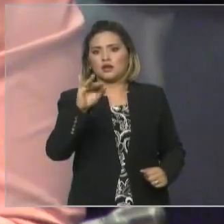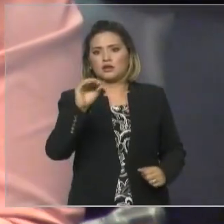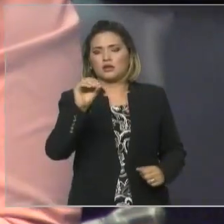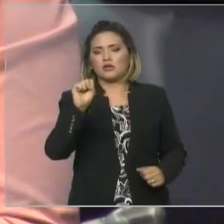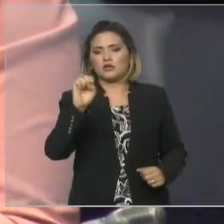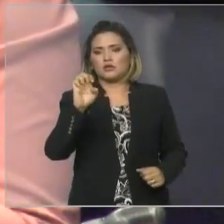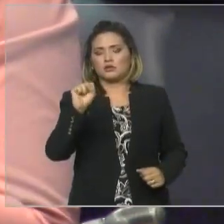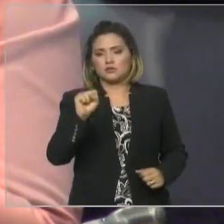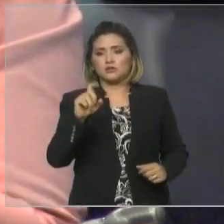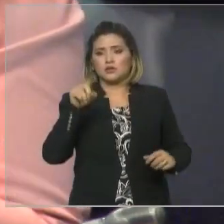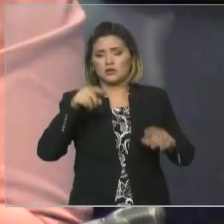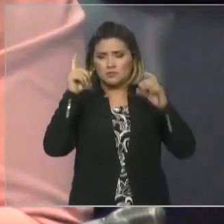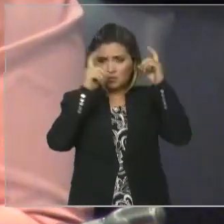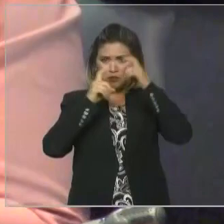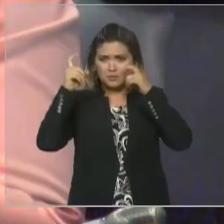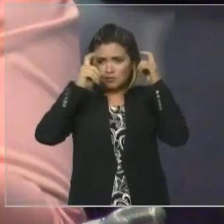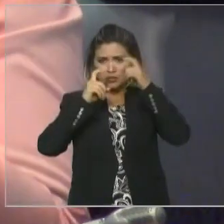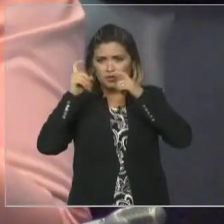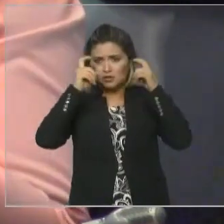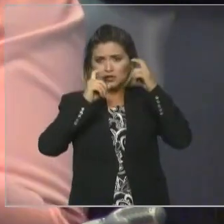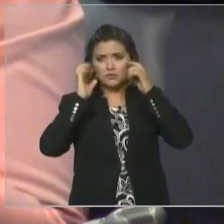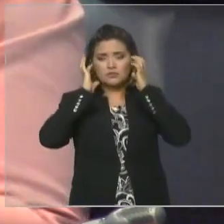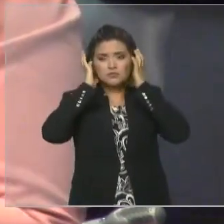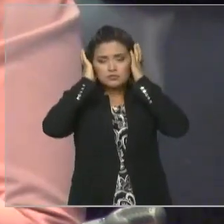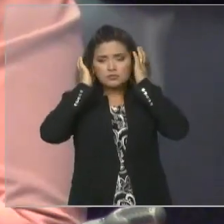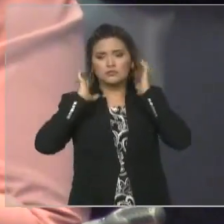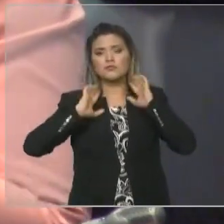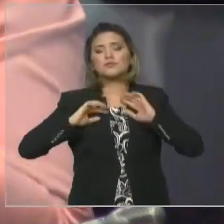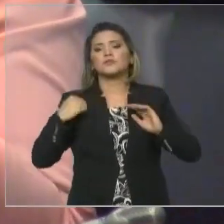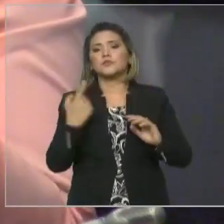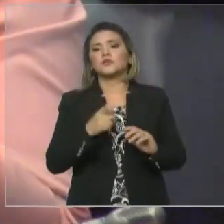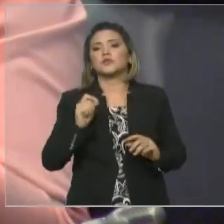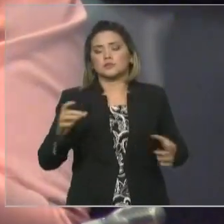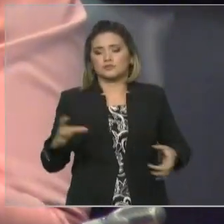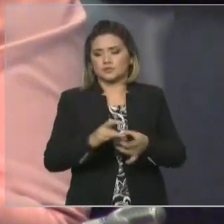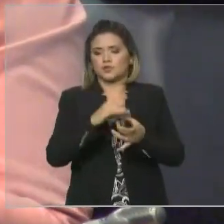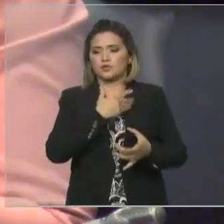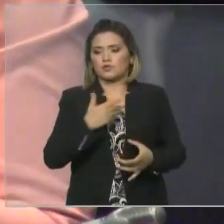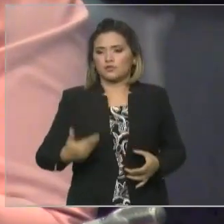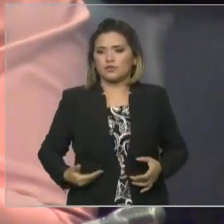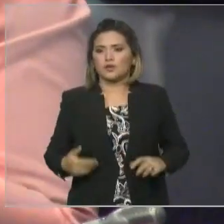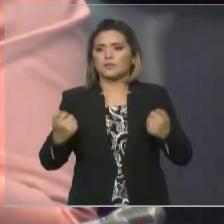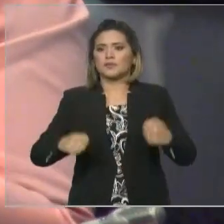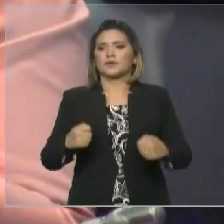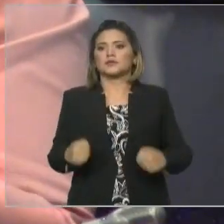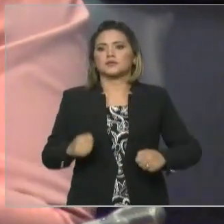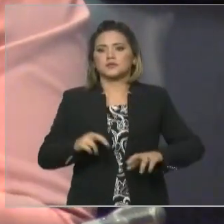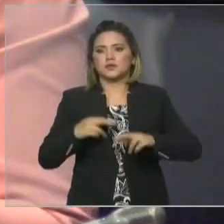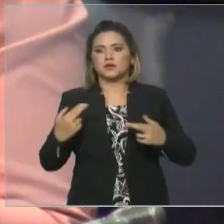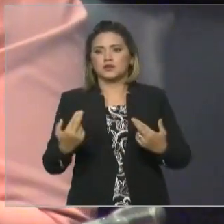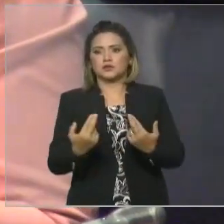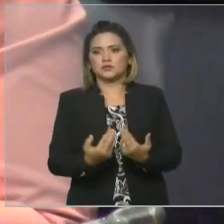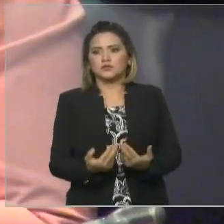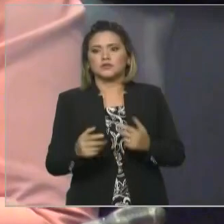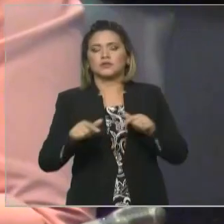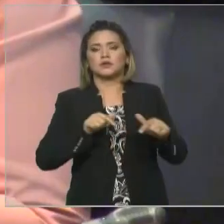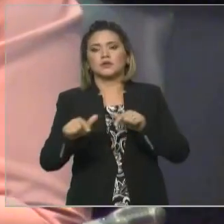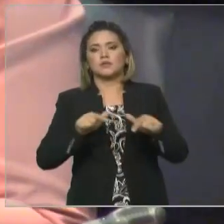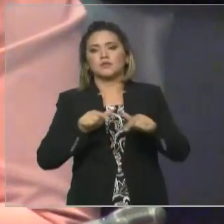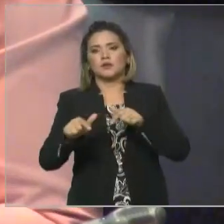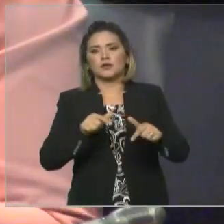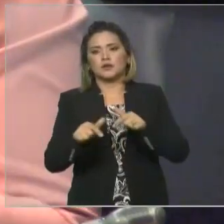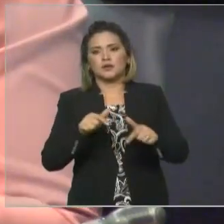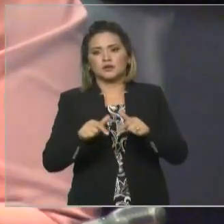questão preocupante de se ver, nós que somos da base do governo, acho que a gente tem que sentar para trabalhar